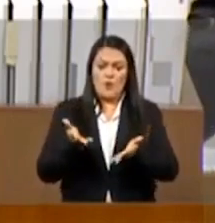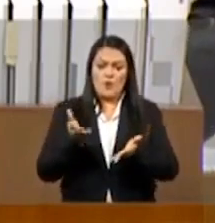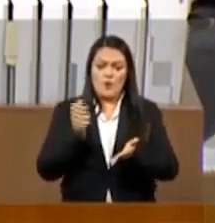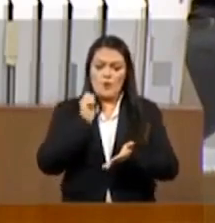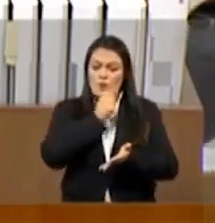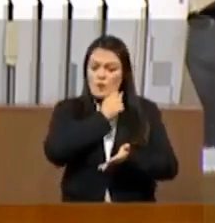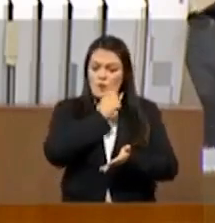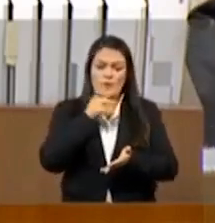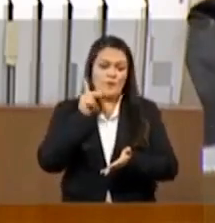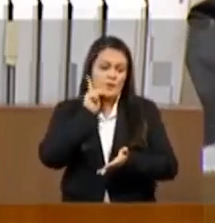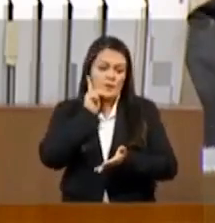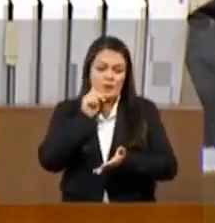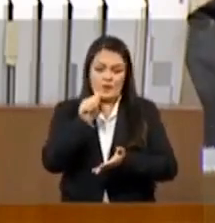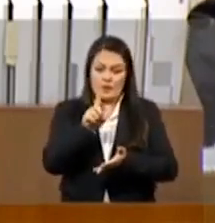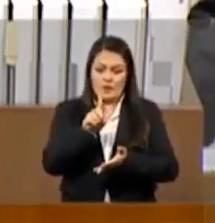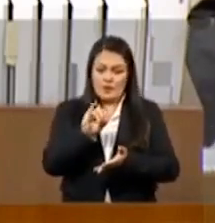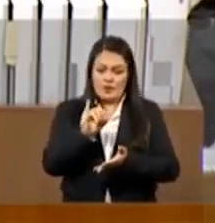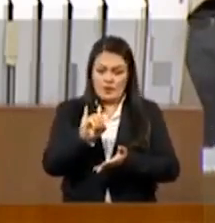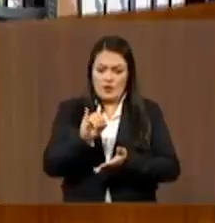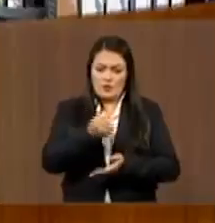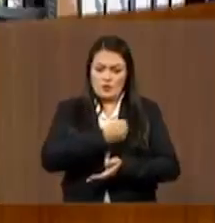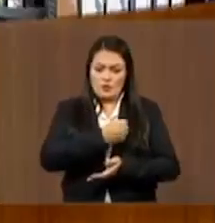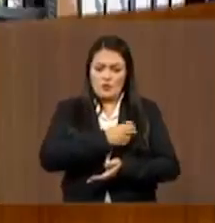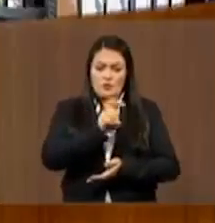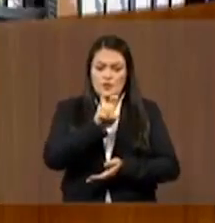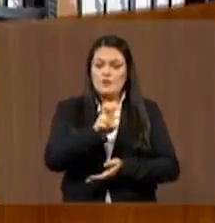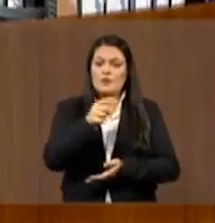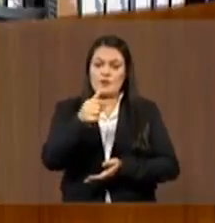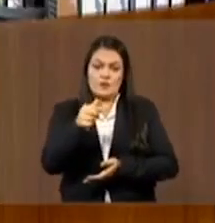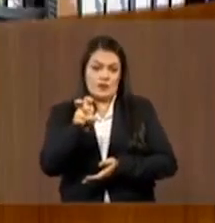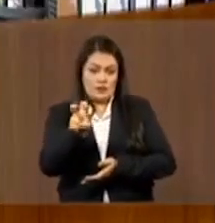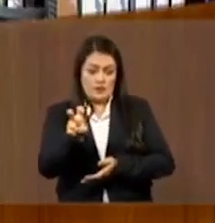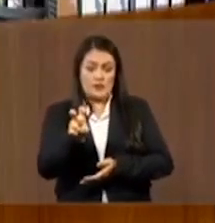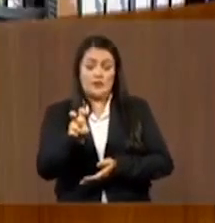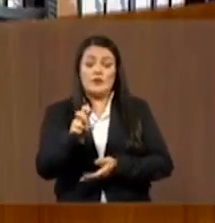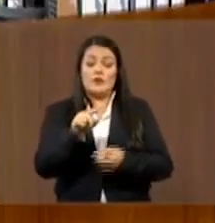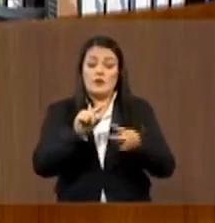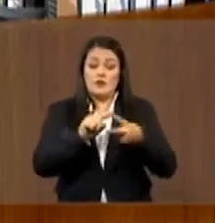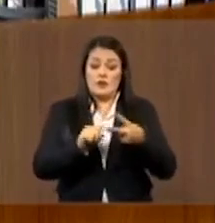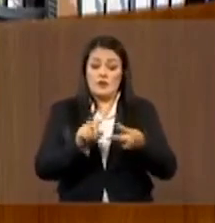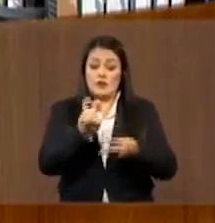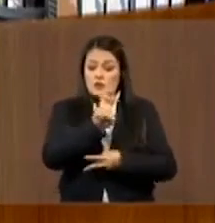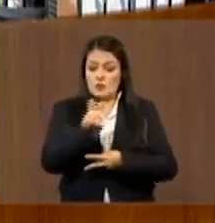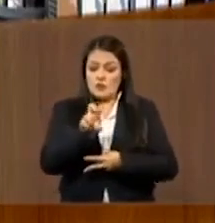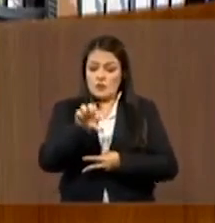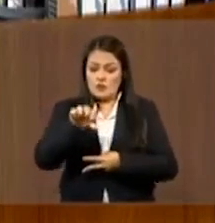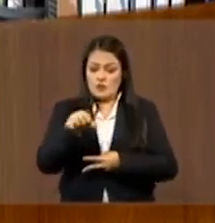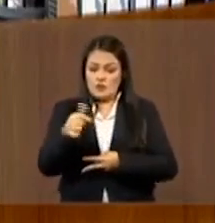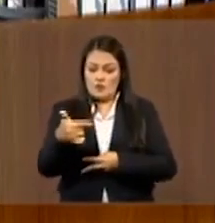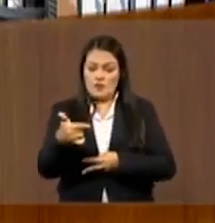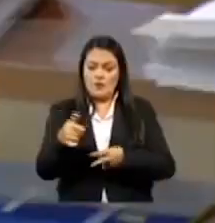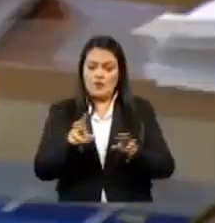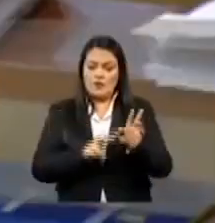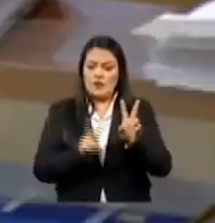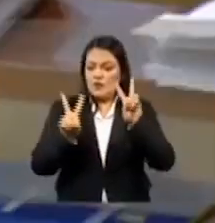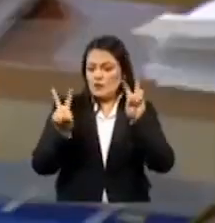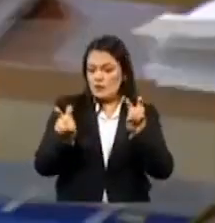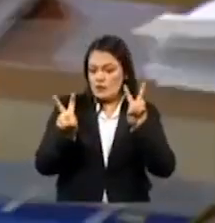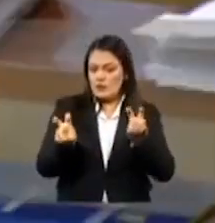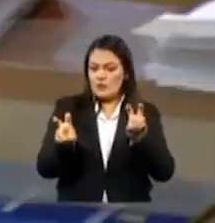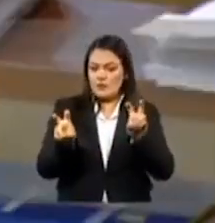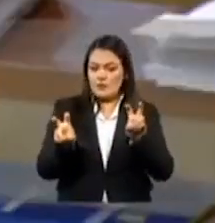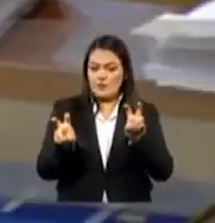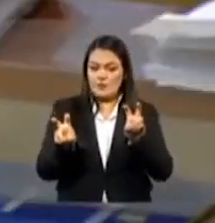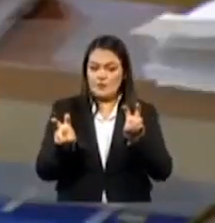chegar na Suprema Corte. E hoje é 28 de março de 2019, quinta-feira, é um marco histórico para a luta dos povos tradicionais de